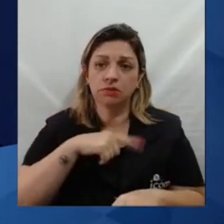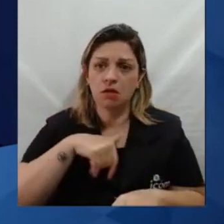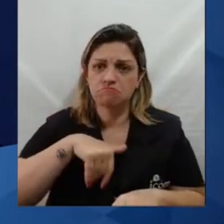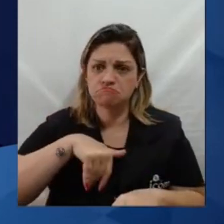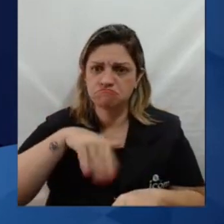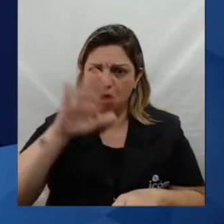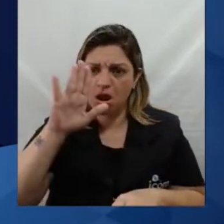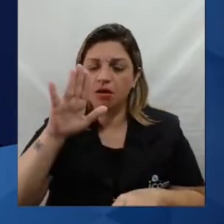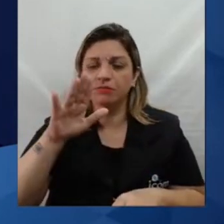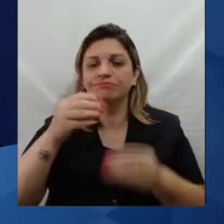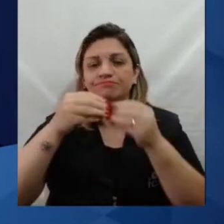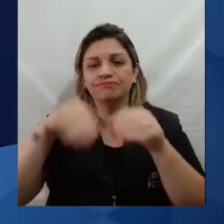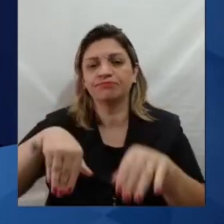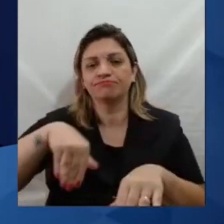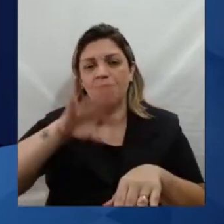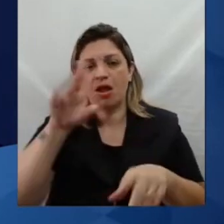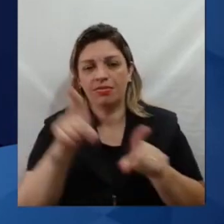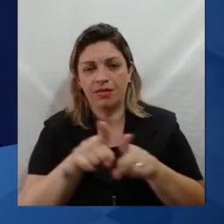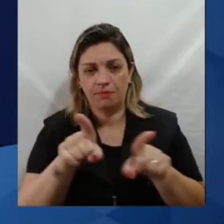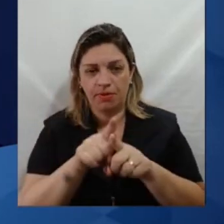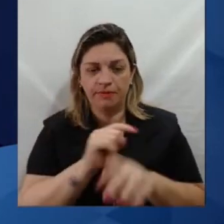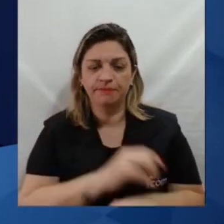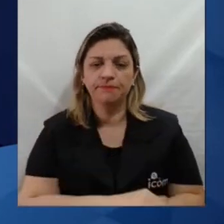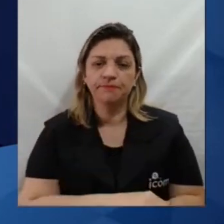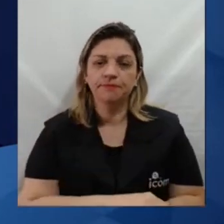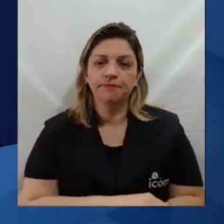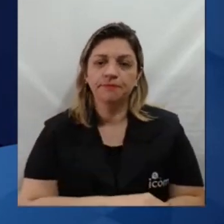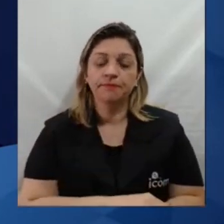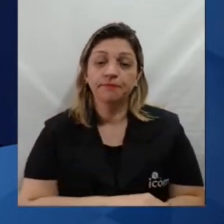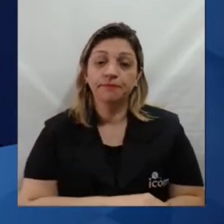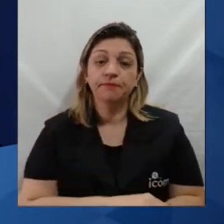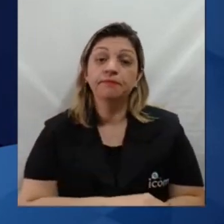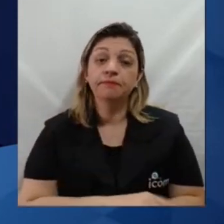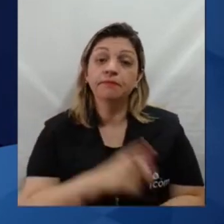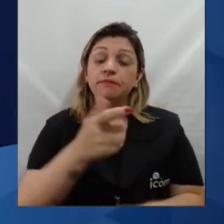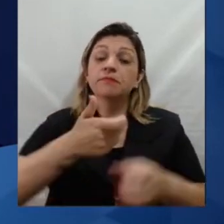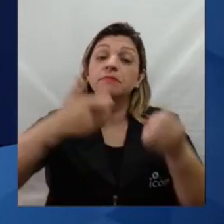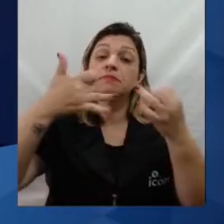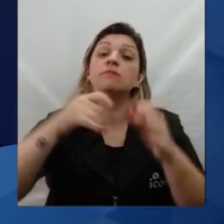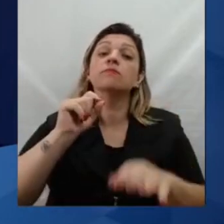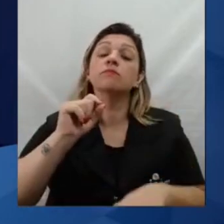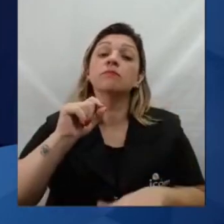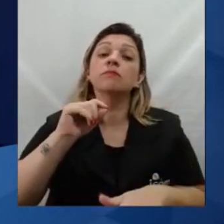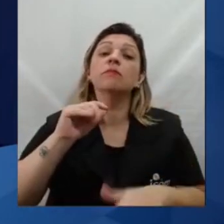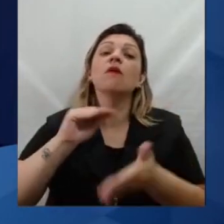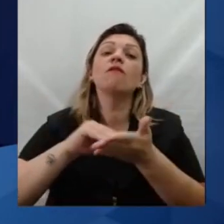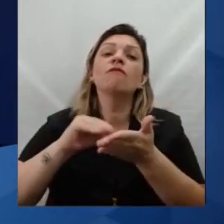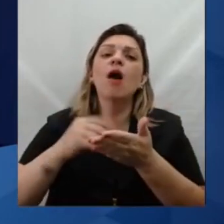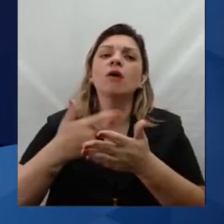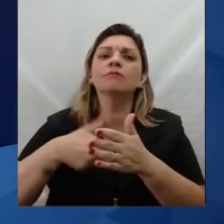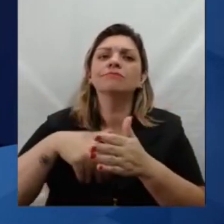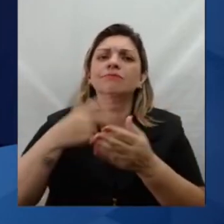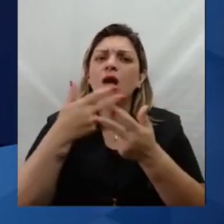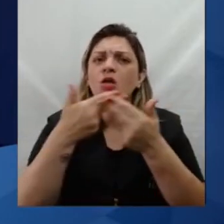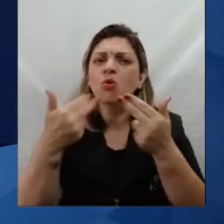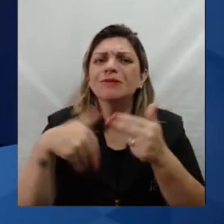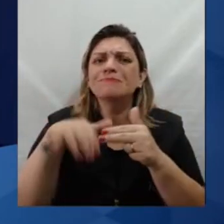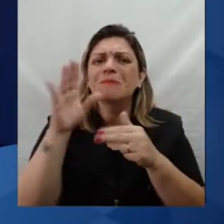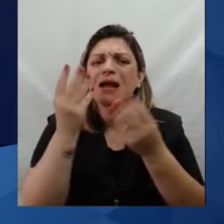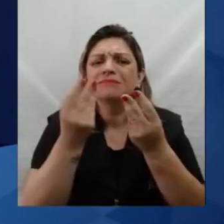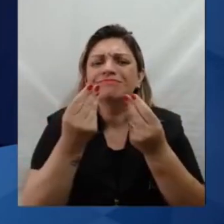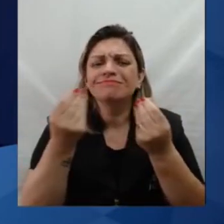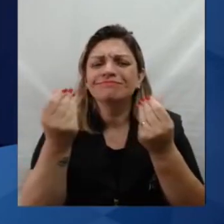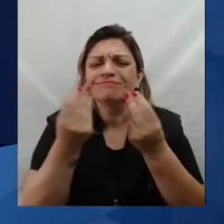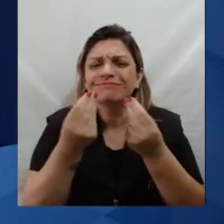desse indivíduo. Então, nossa justificativa foi a ausência de um instrumento mais sensível para esses pacientes com osteoartrite de